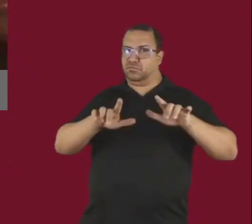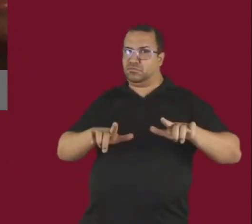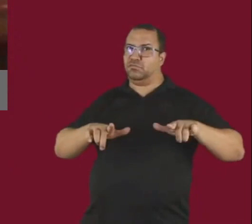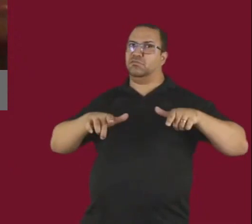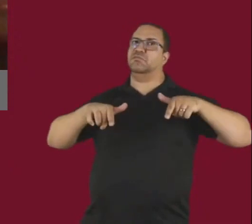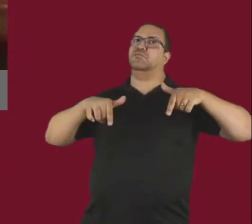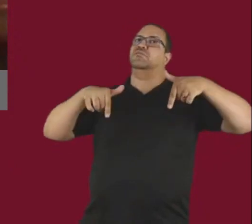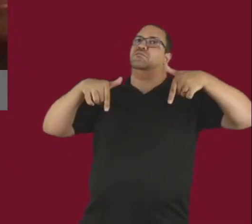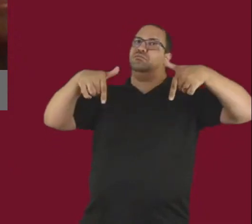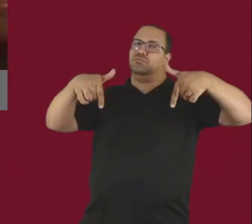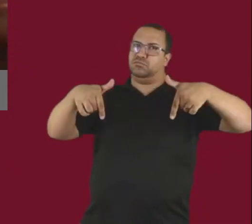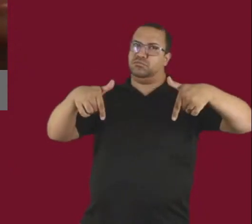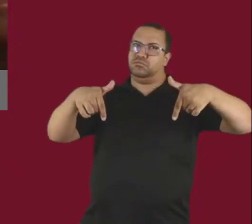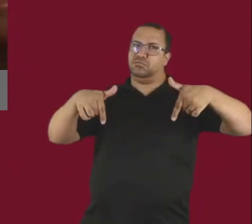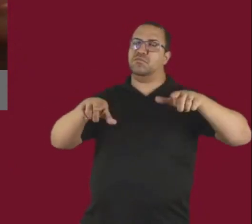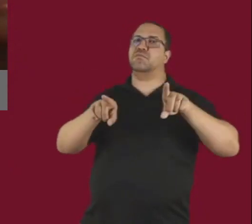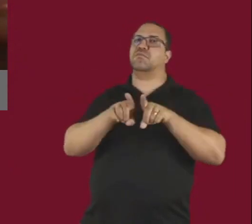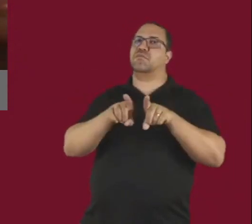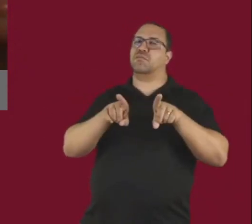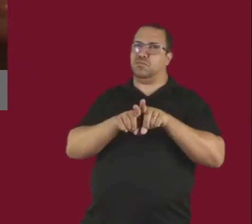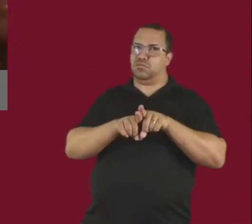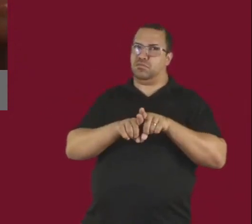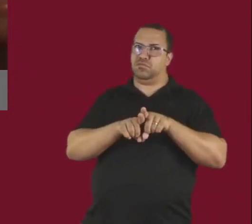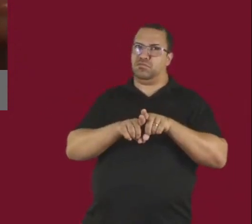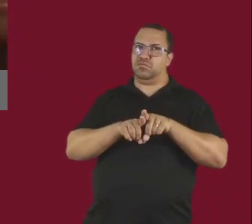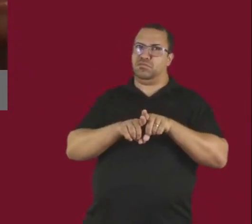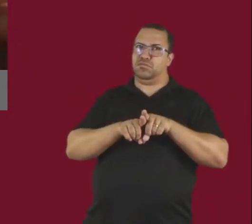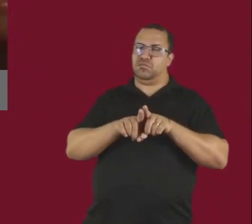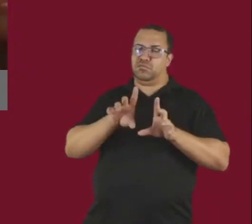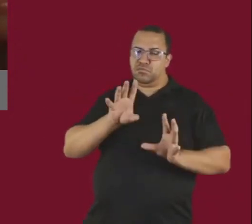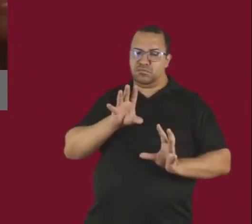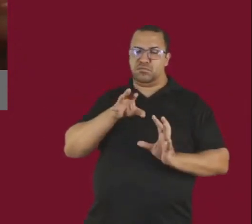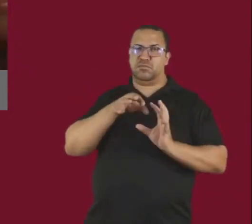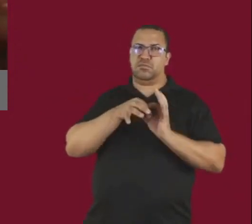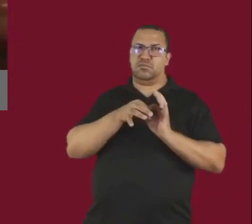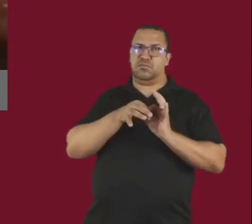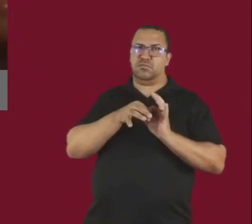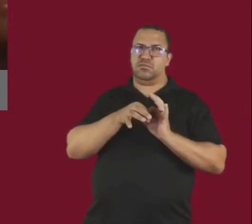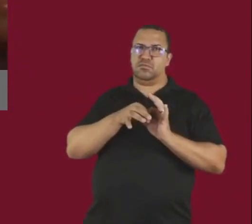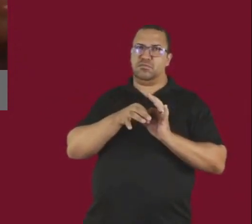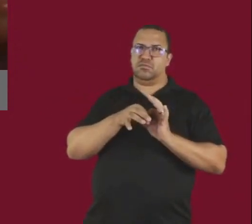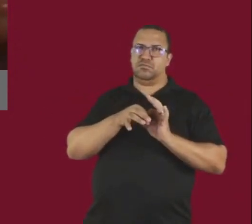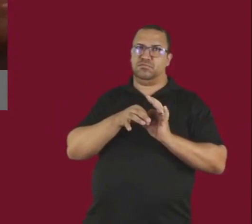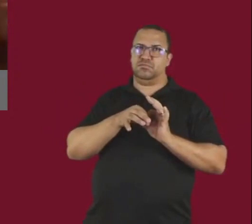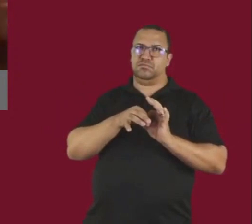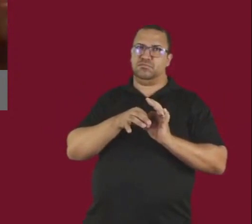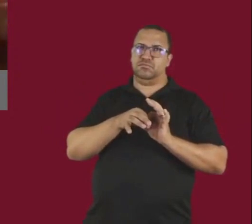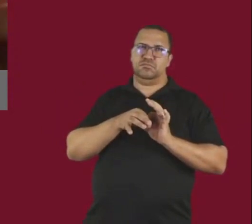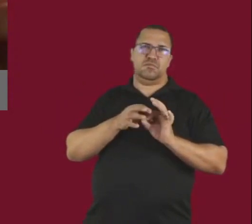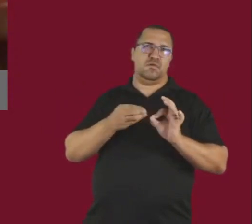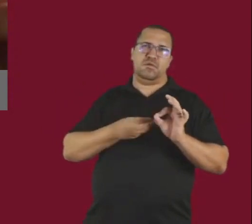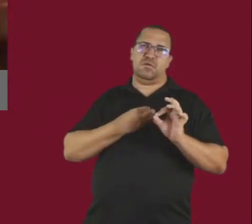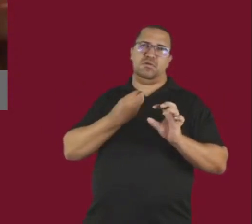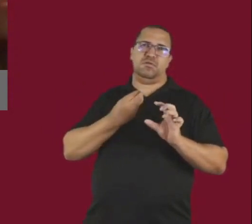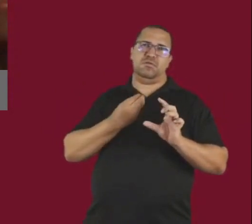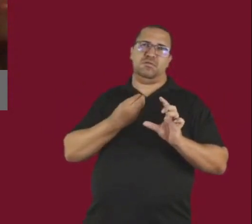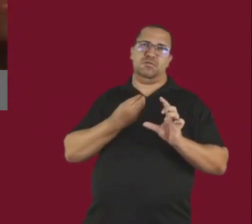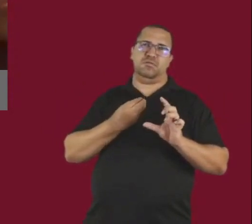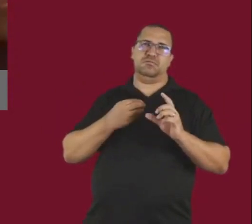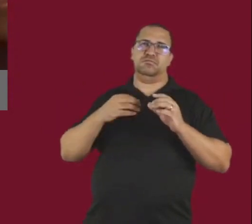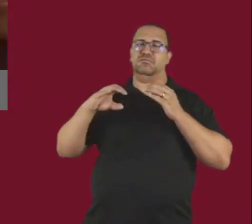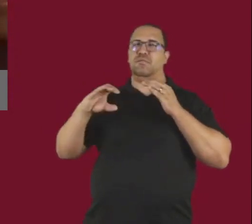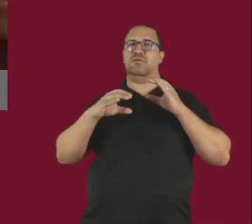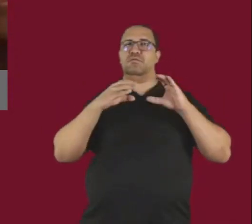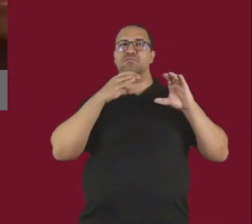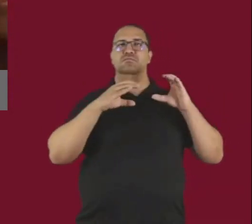é cantar no meio da luta, é dançar no meio da luta. Né? É achar um tempo para